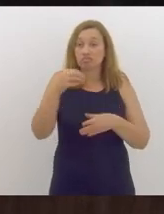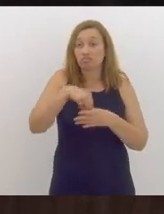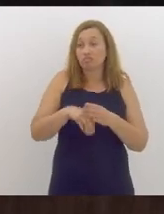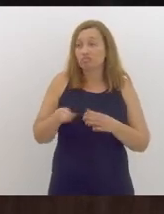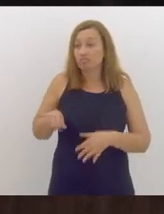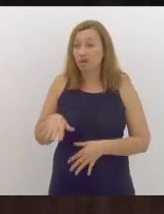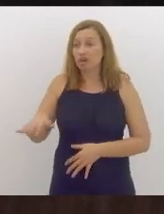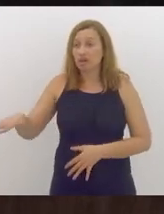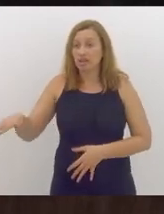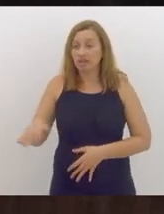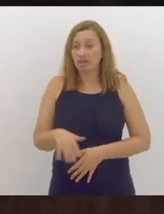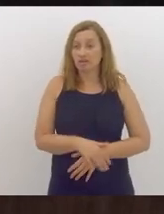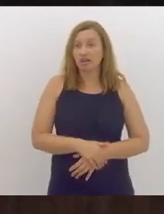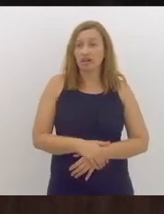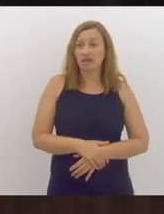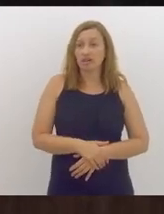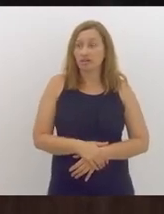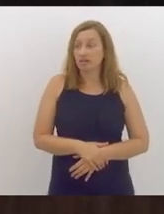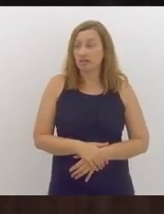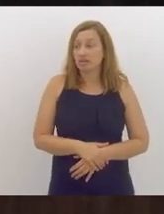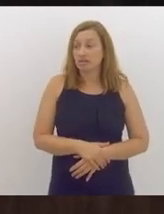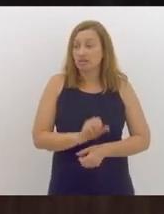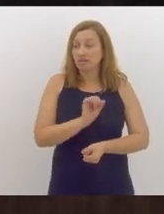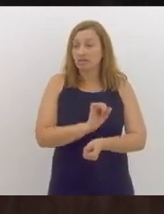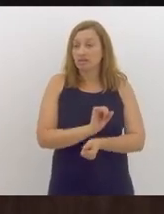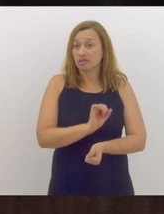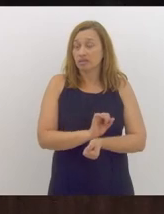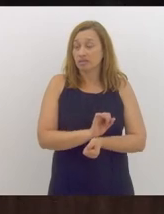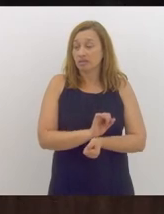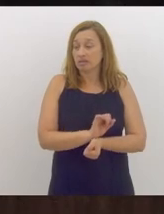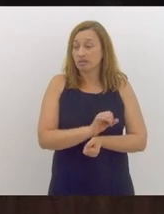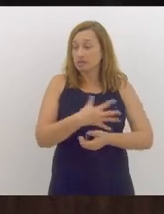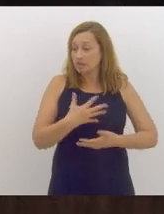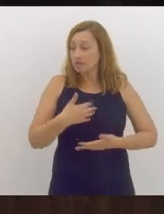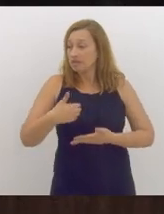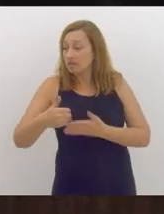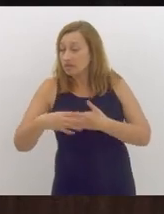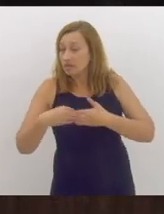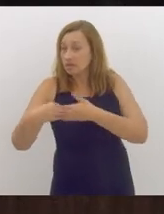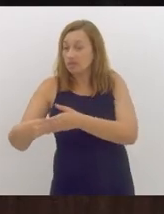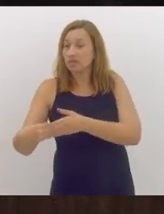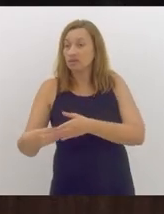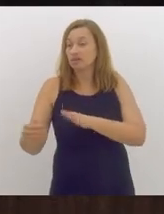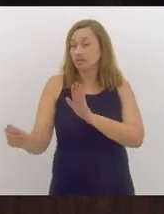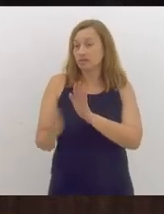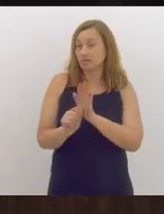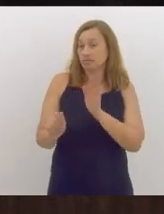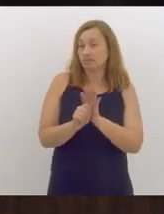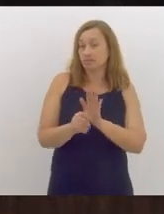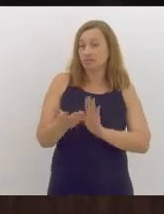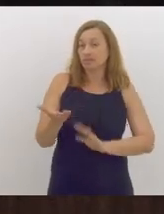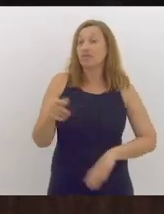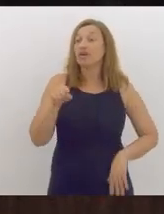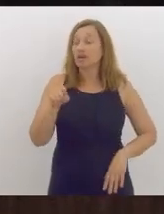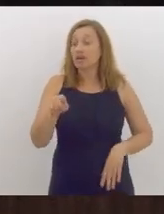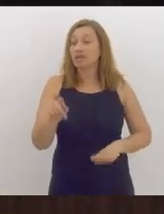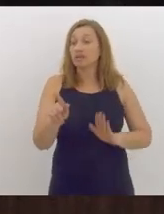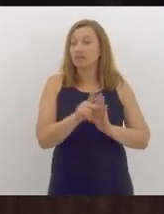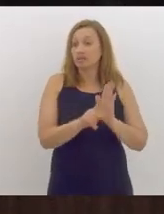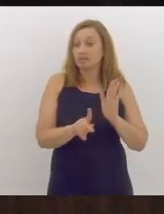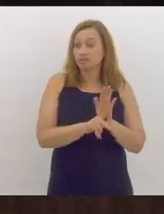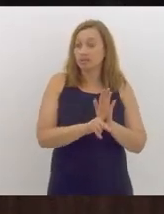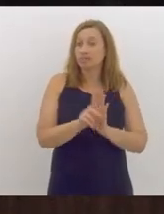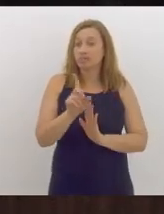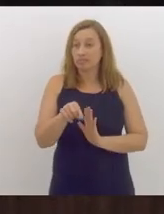favelas, esperando ser levada para o tráfico. Então, este projeto é